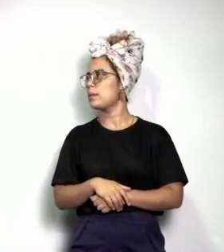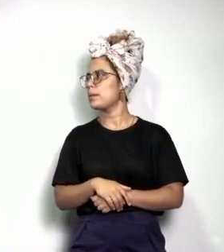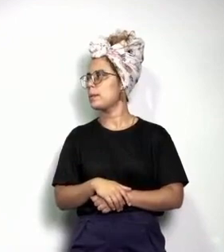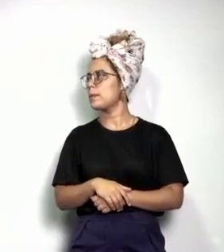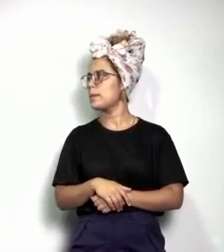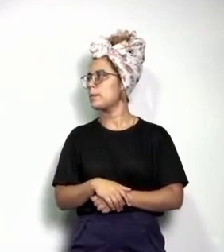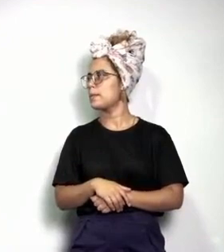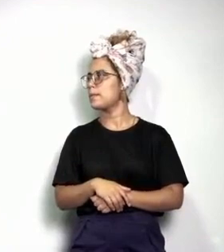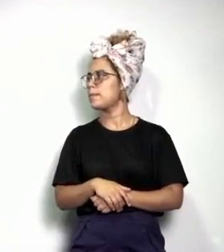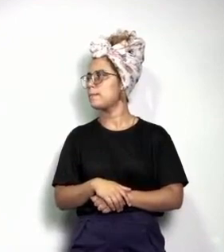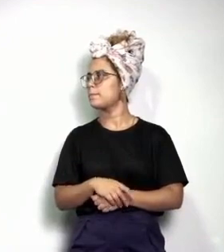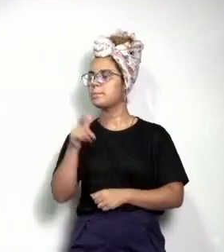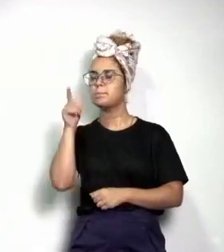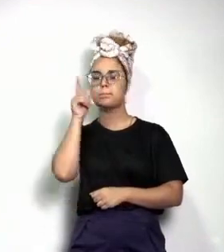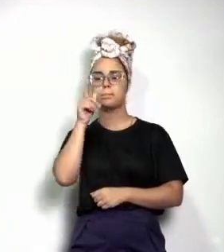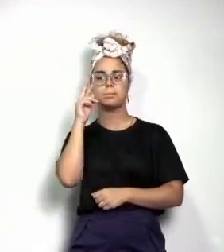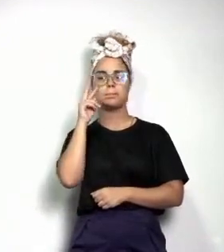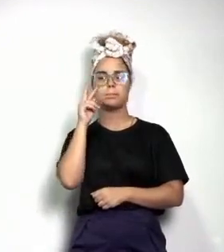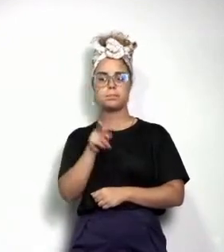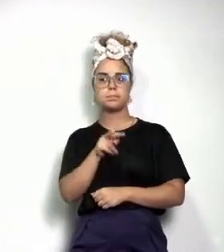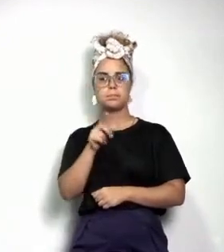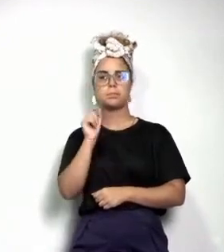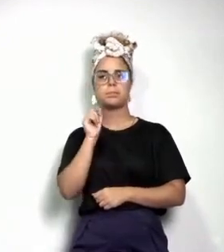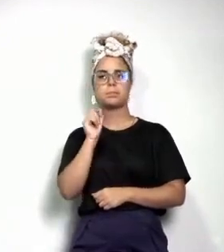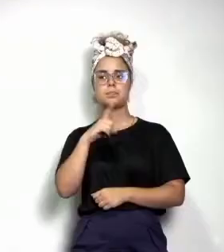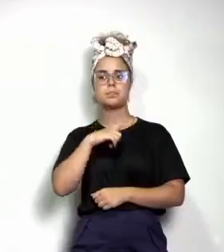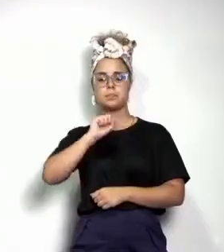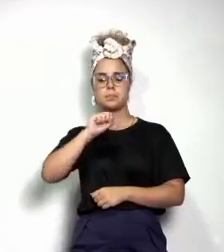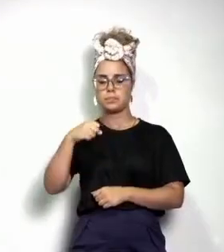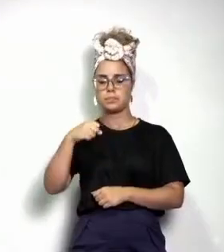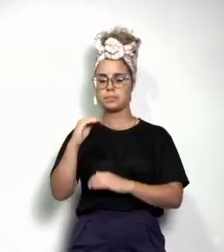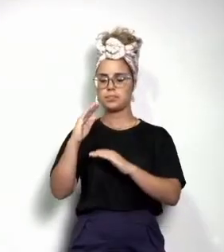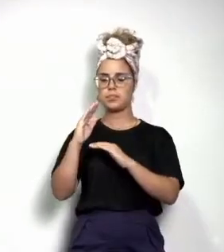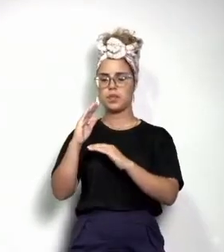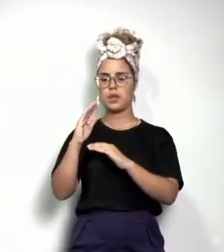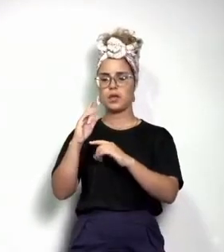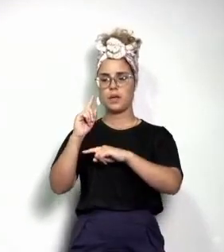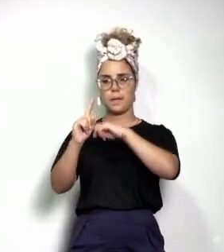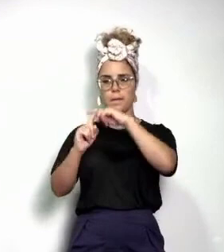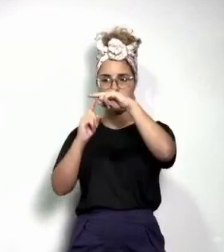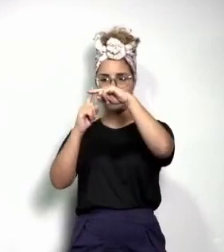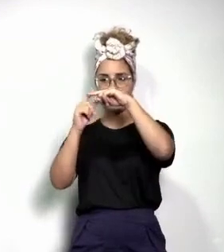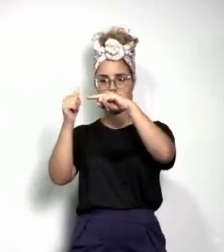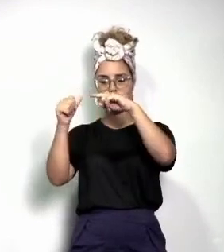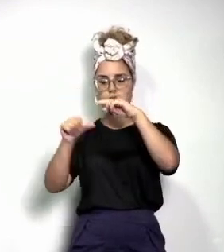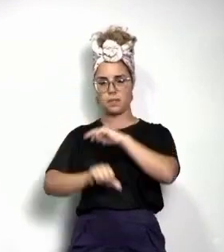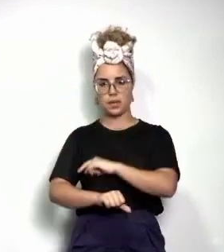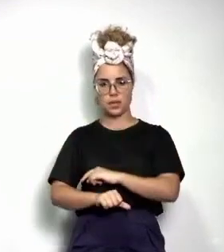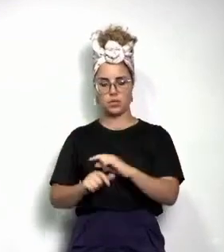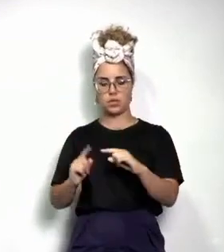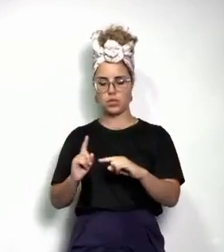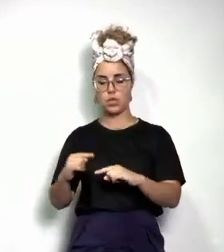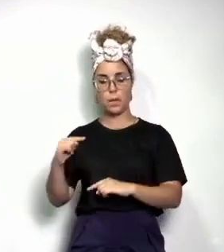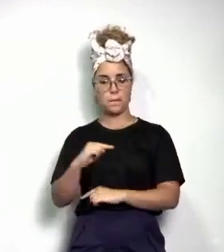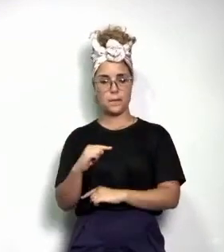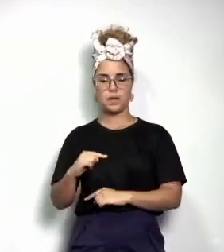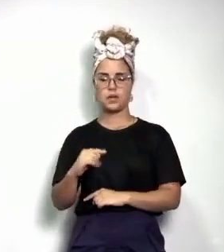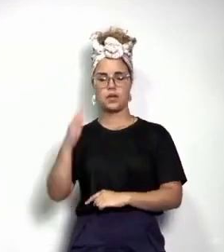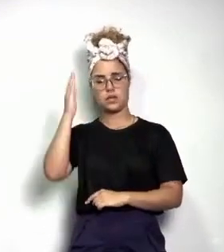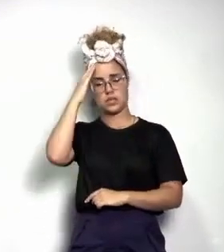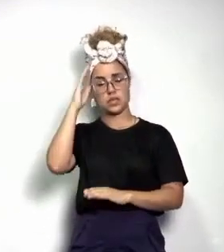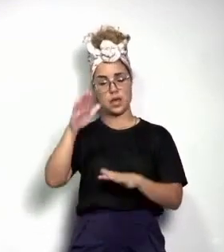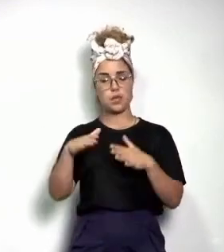Nessa capinha, você consegue enxergar que ela tem a sinalização de mais e menos. Então, aqui você sabe qual é o polo